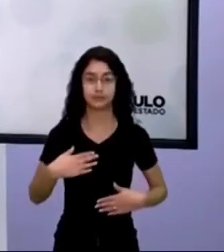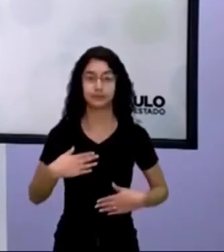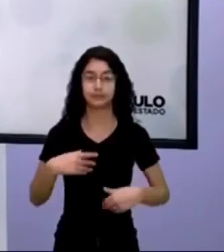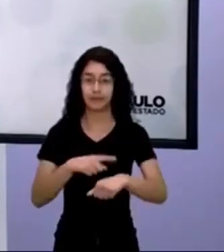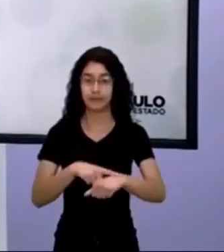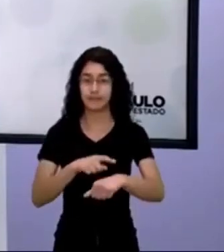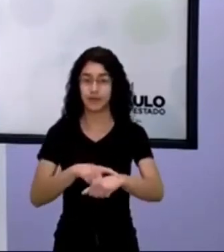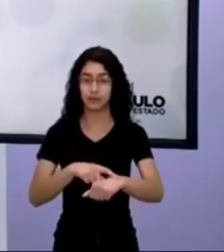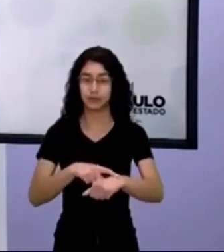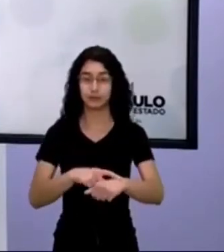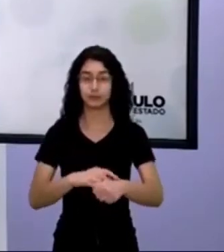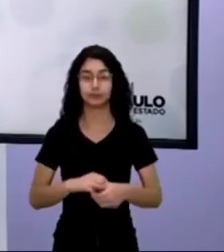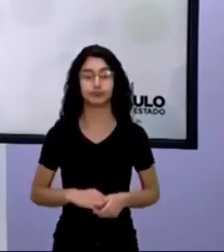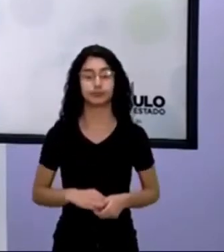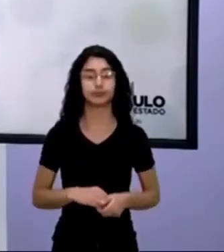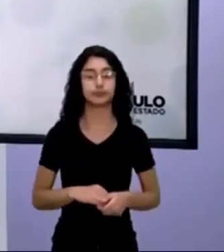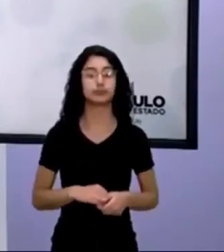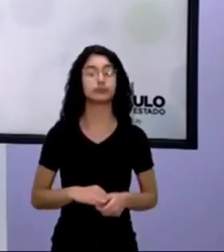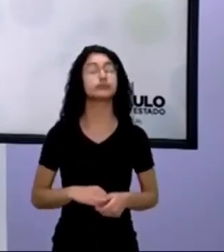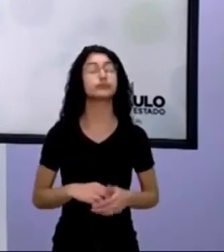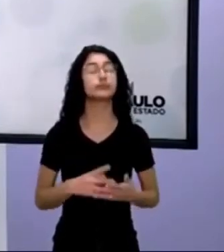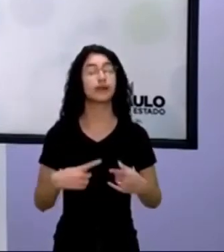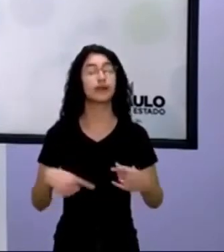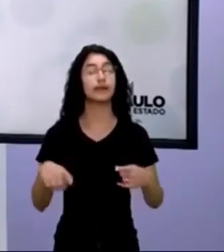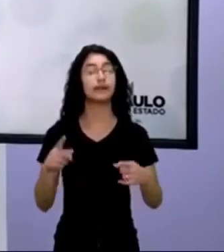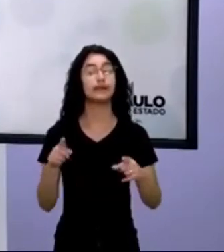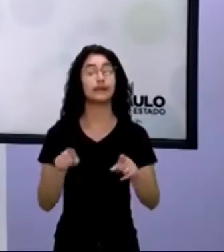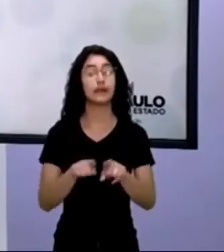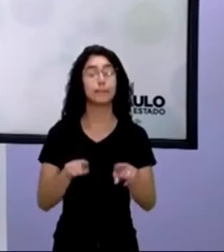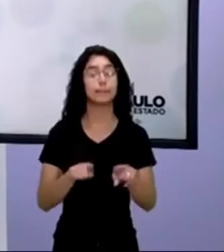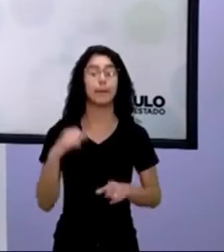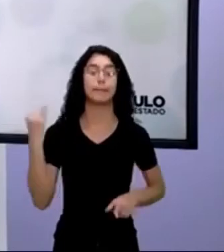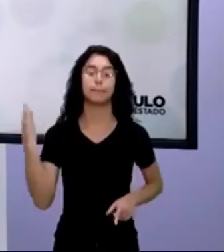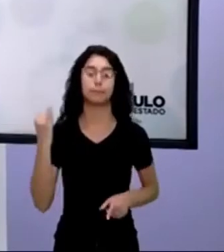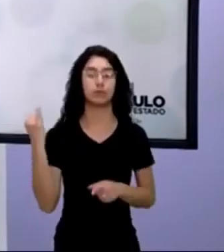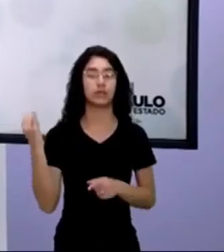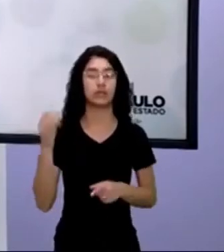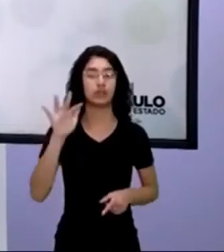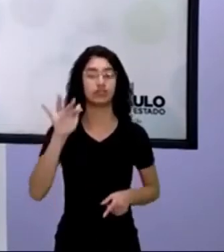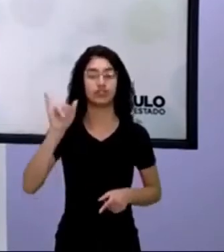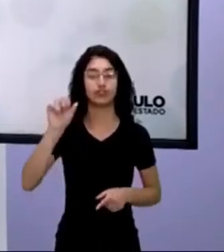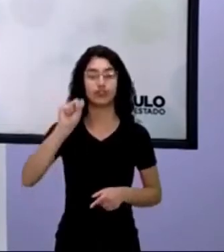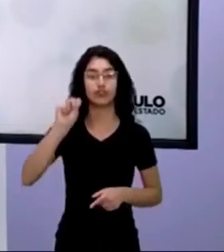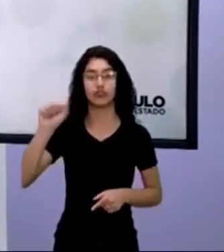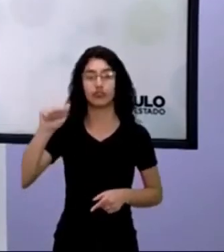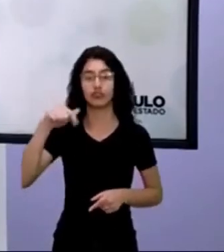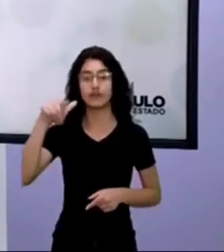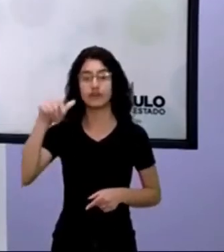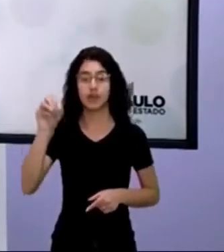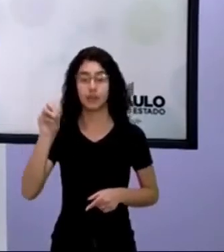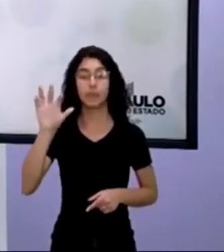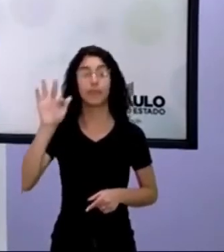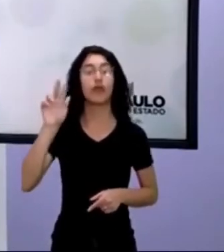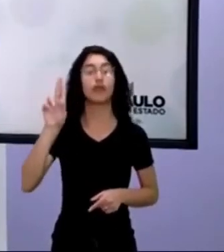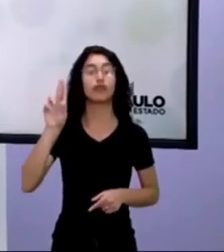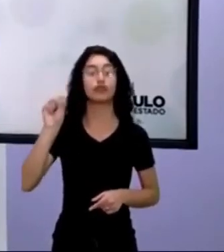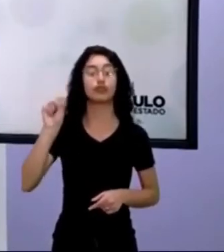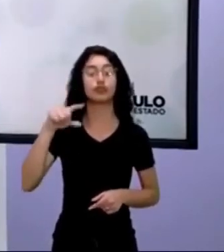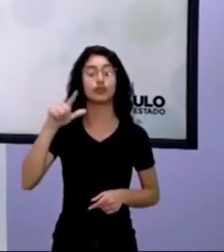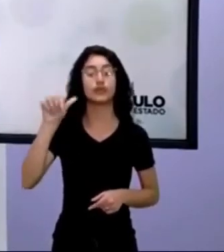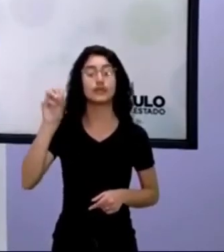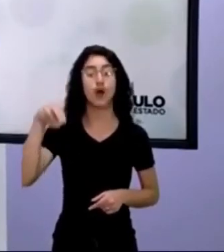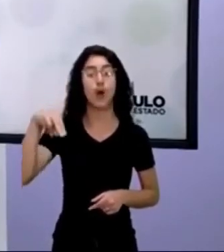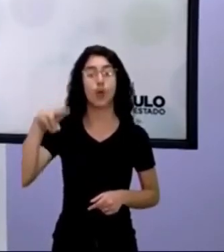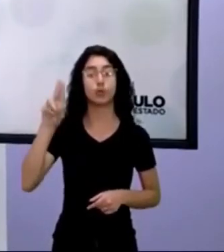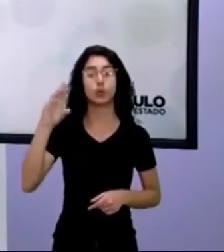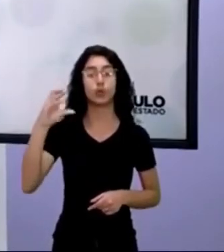ver também isso nessa aula do Enem. E a questão muito importante, fissão e fusão nuclear. Olha, nossos estudantes, muito